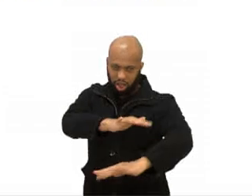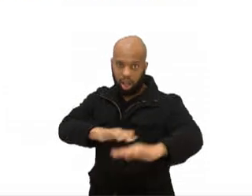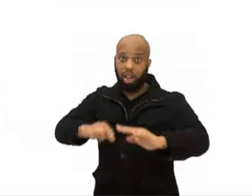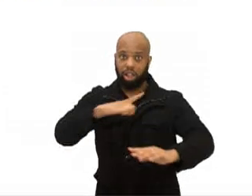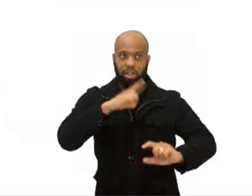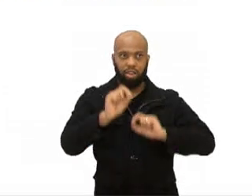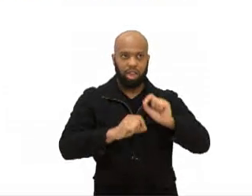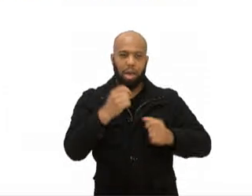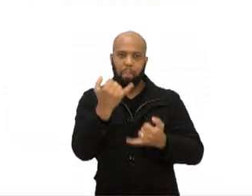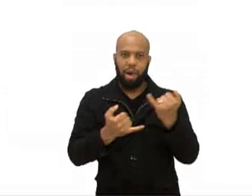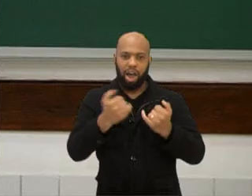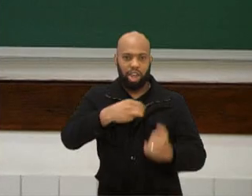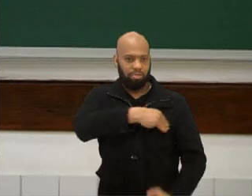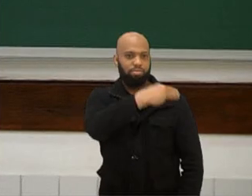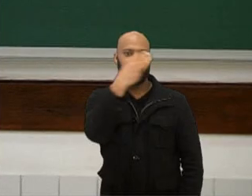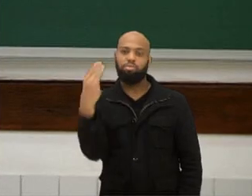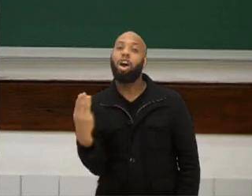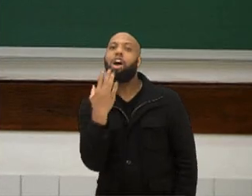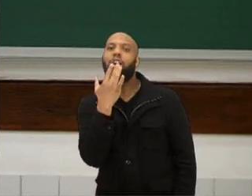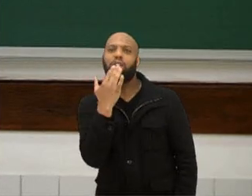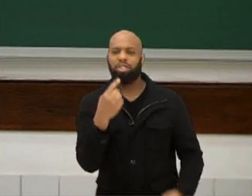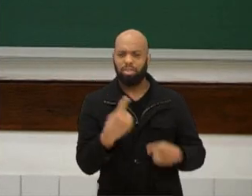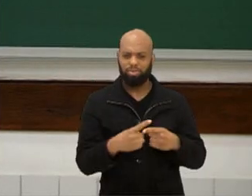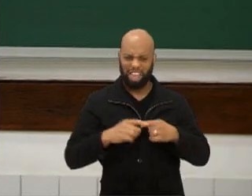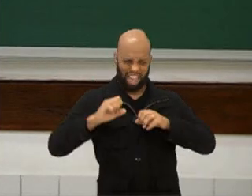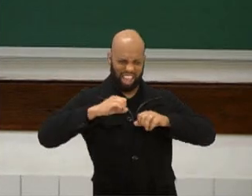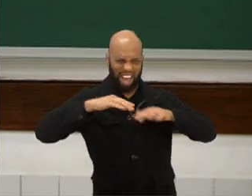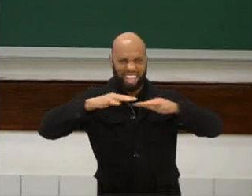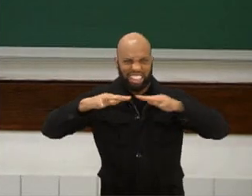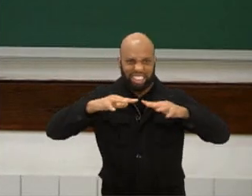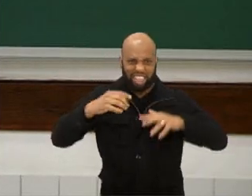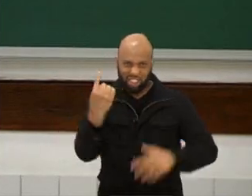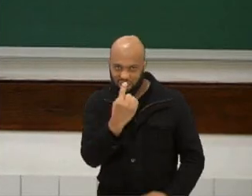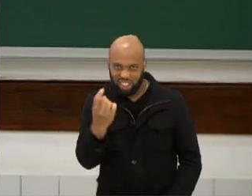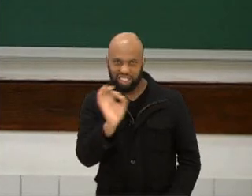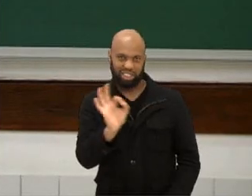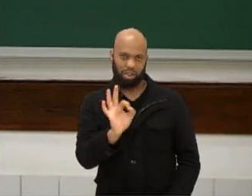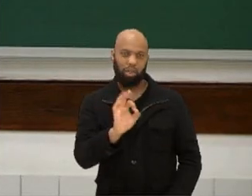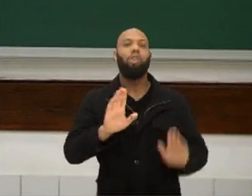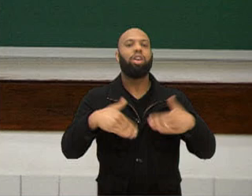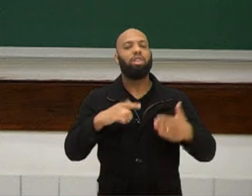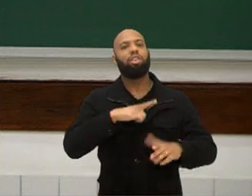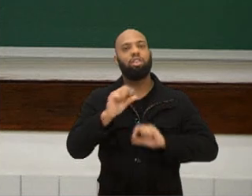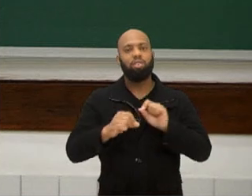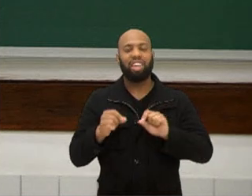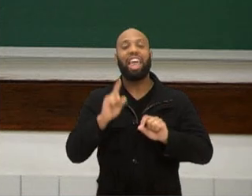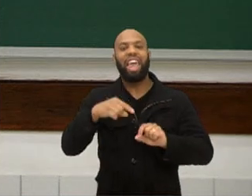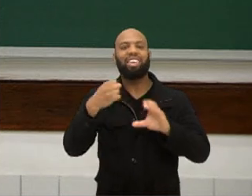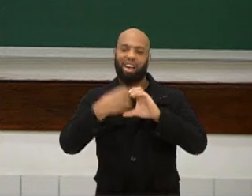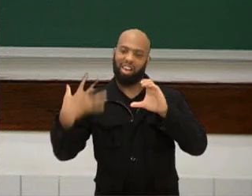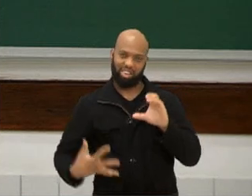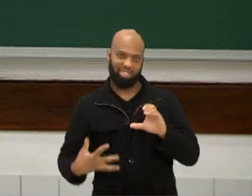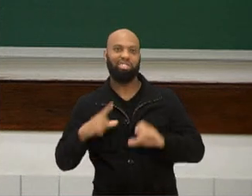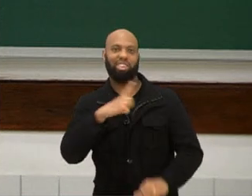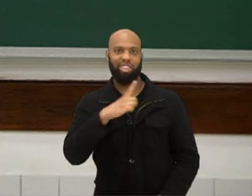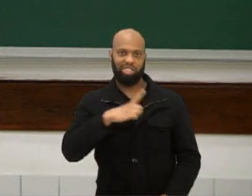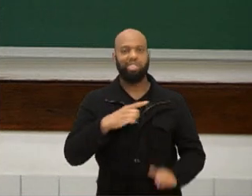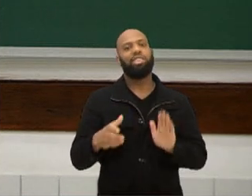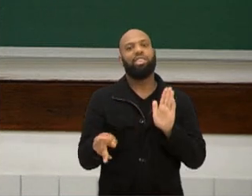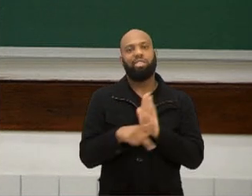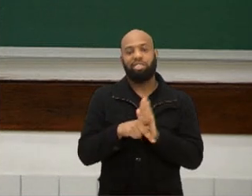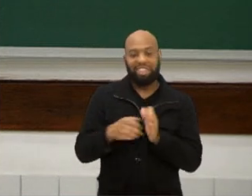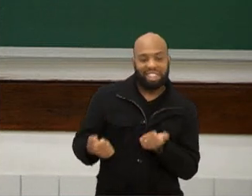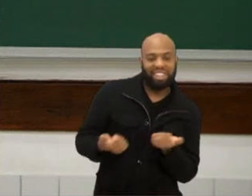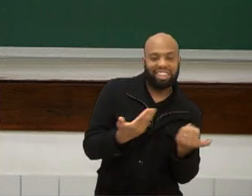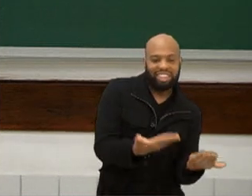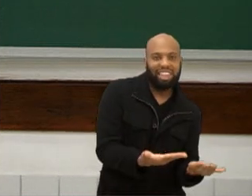pequenos arco-íris. Elas não se agitam sozinhas, certo? Então eu tenho essa característica ali de